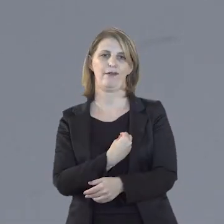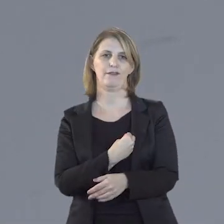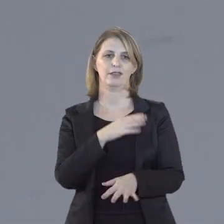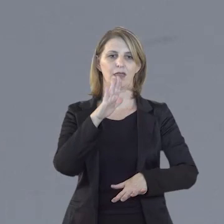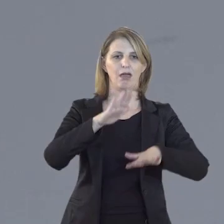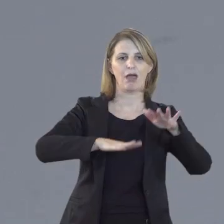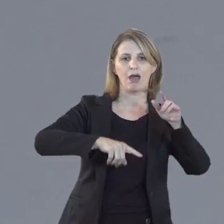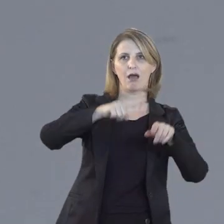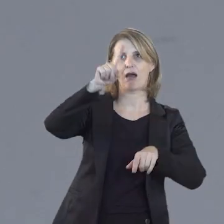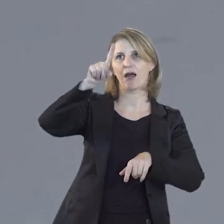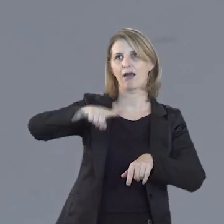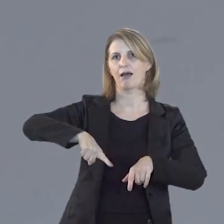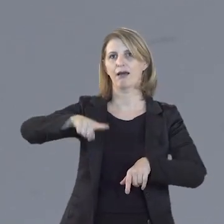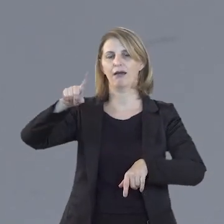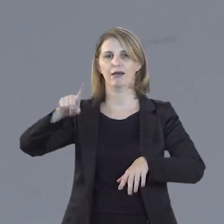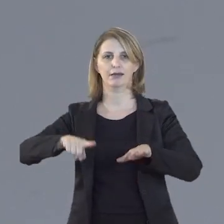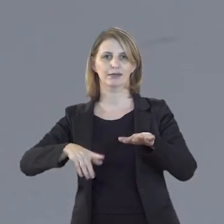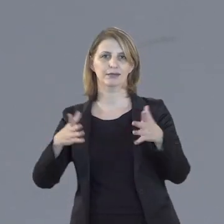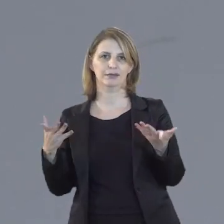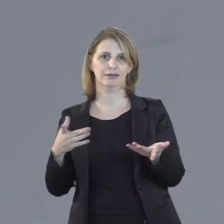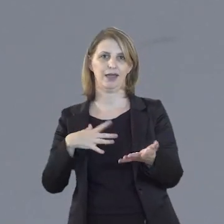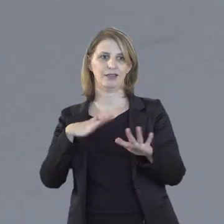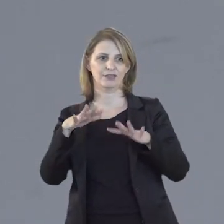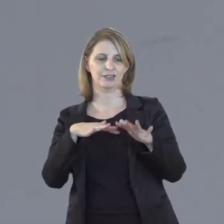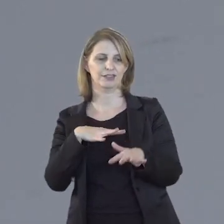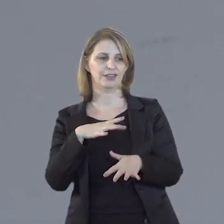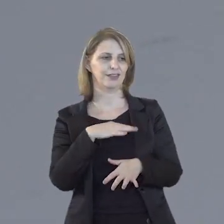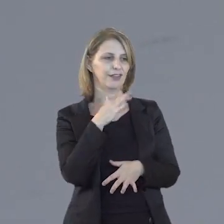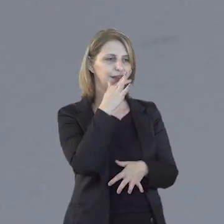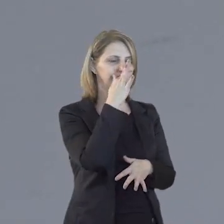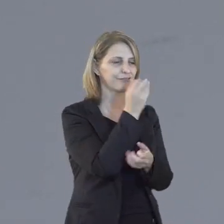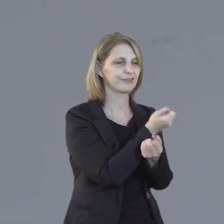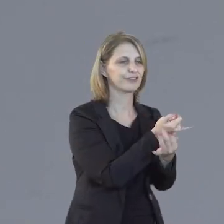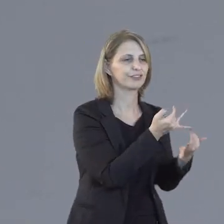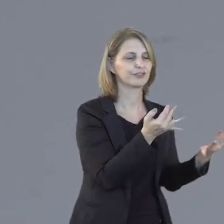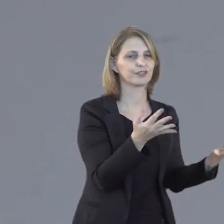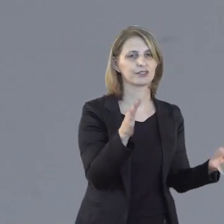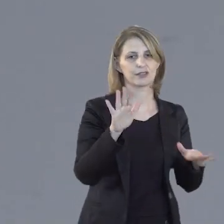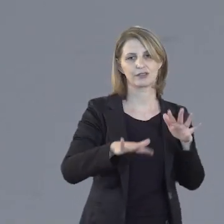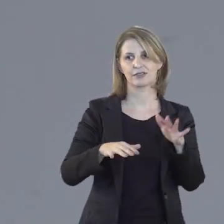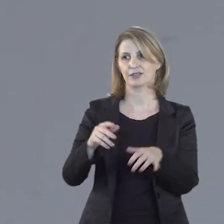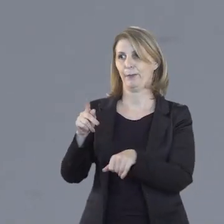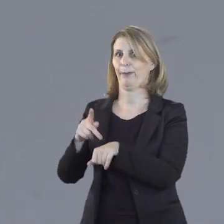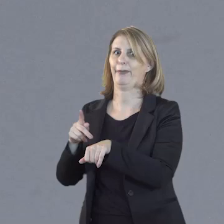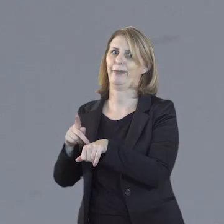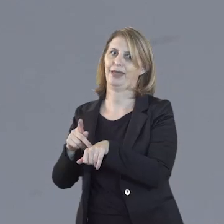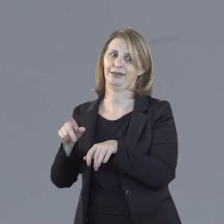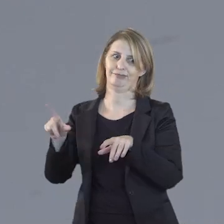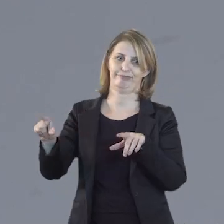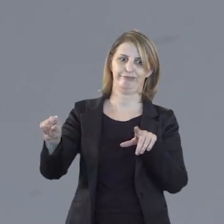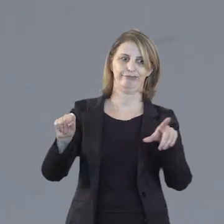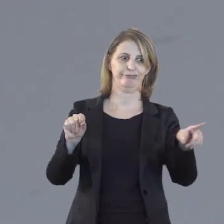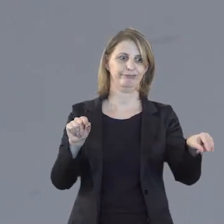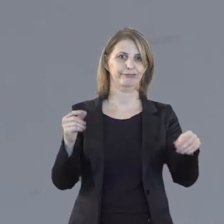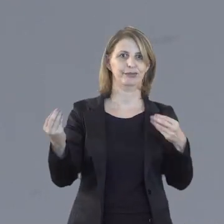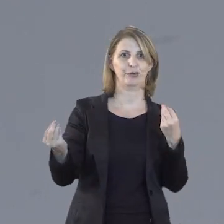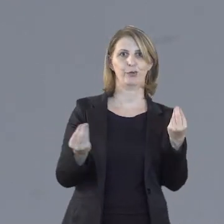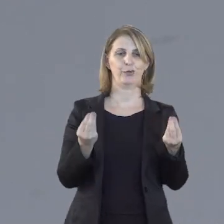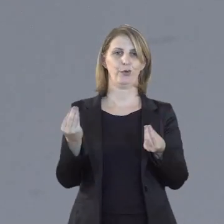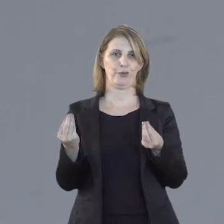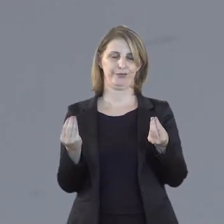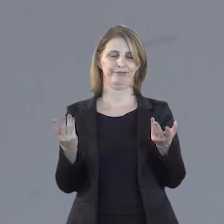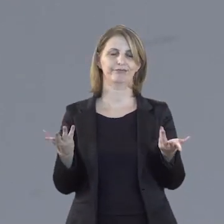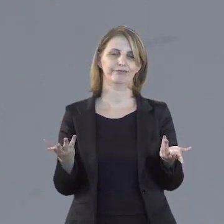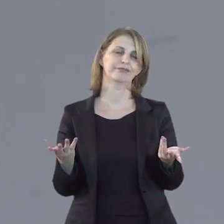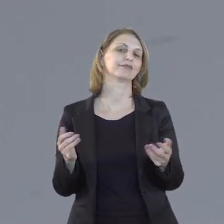nosso caminho, nosso percurso nessa vida, nós vamos encontrar as flores e vamos encontrar as pedras. Então, basta nós